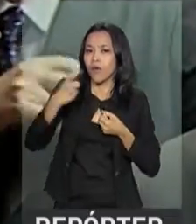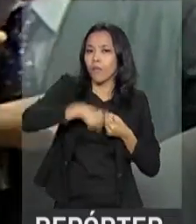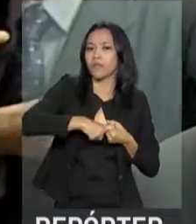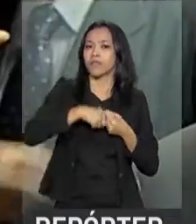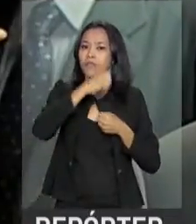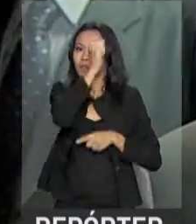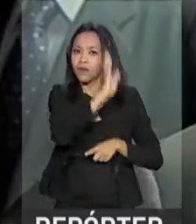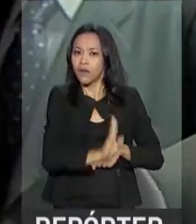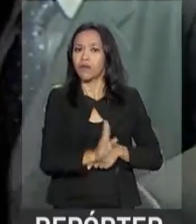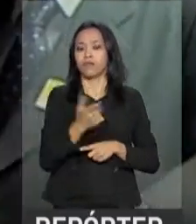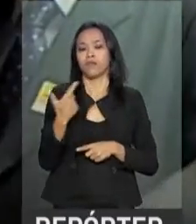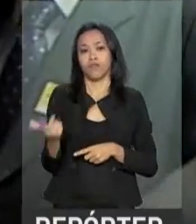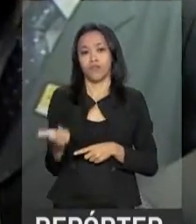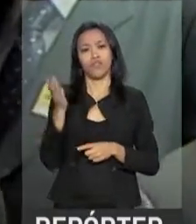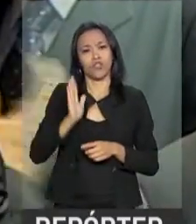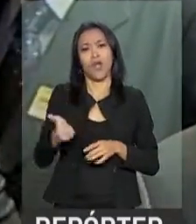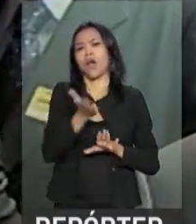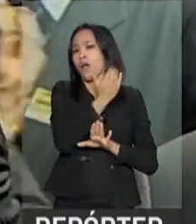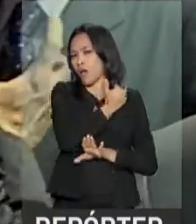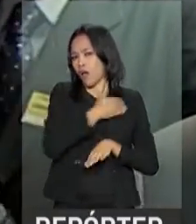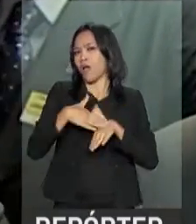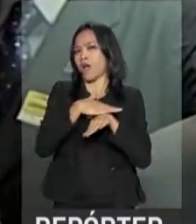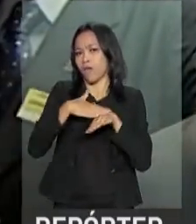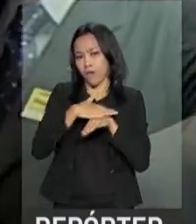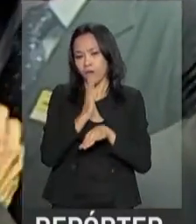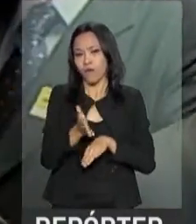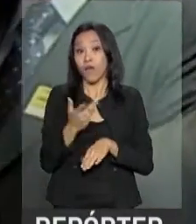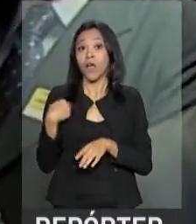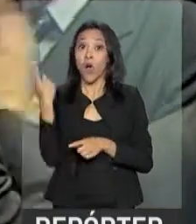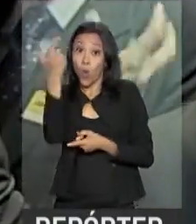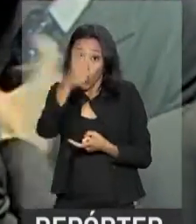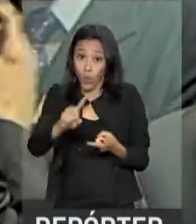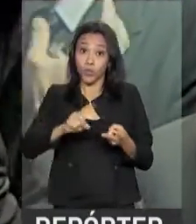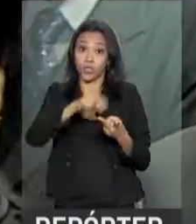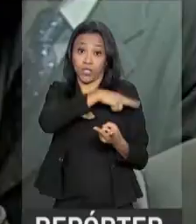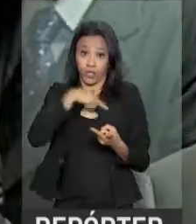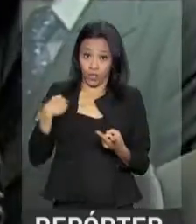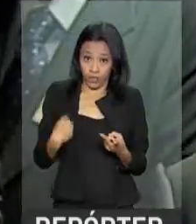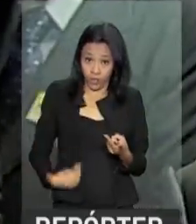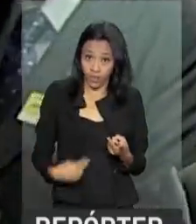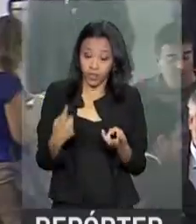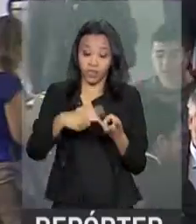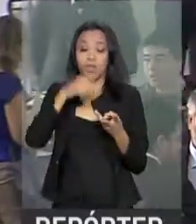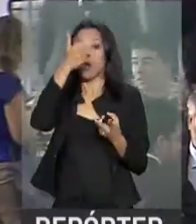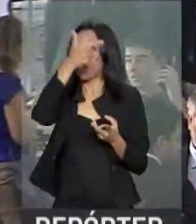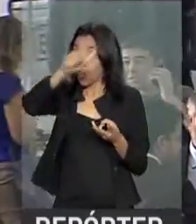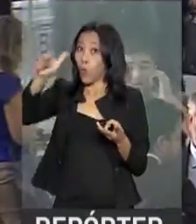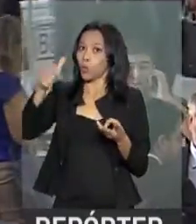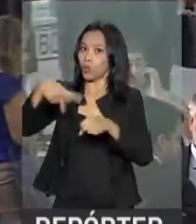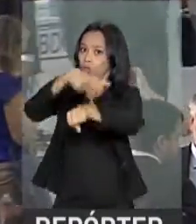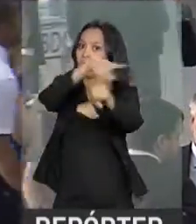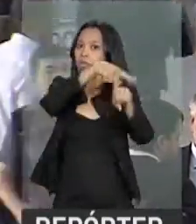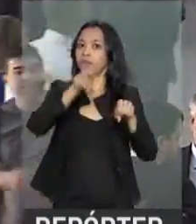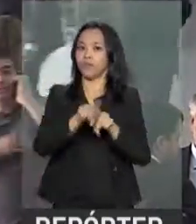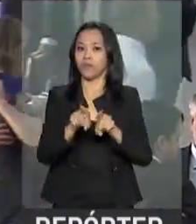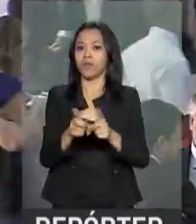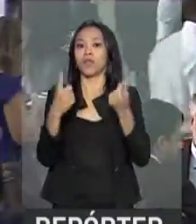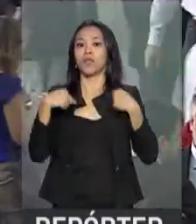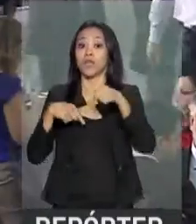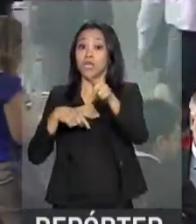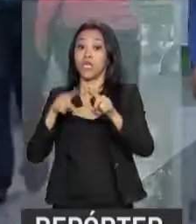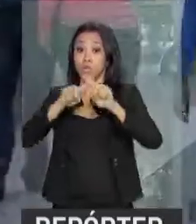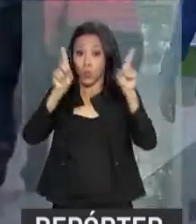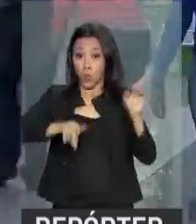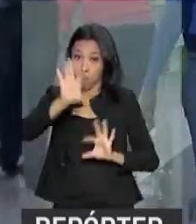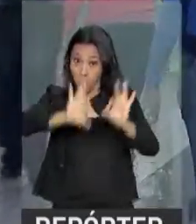exteriores o assunto já é tratado anteriormente não estamos olhando também para a china e estamos olhando para outros mercados e o plano nacional de turismo tem